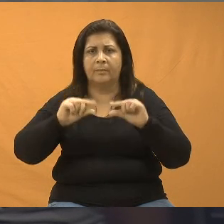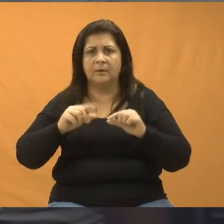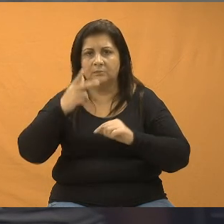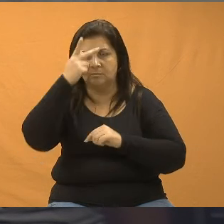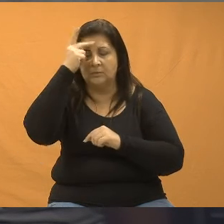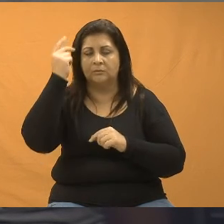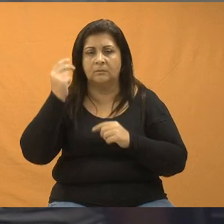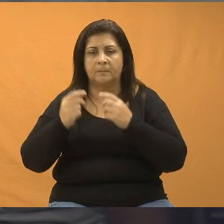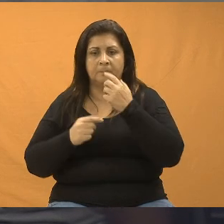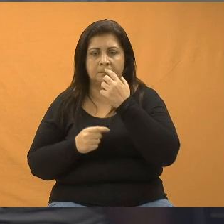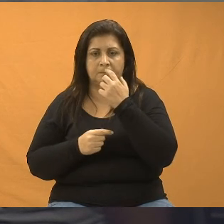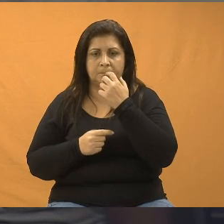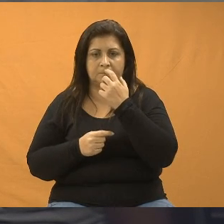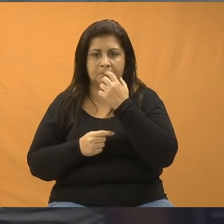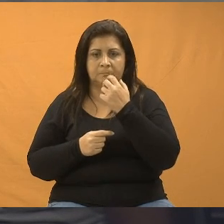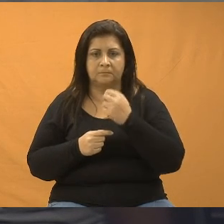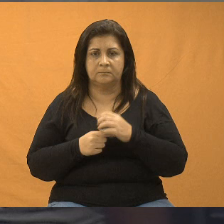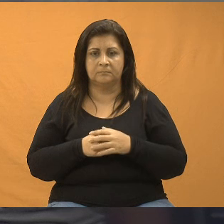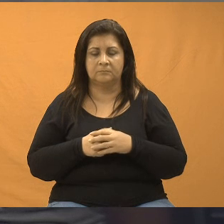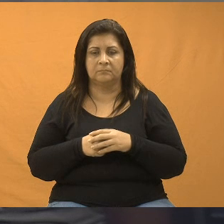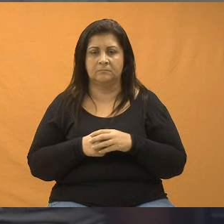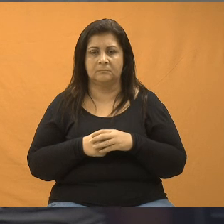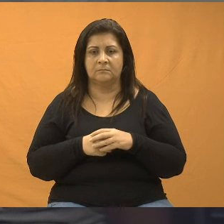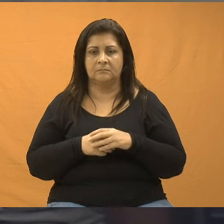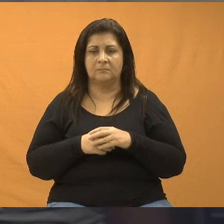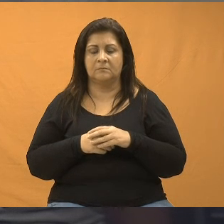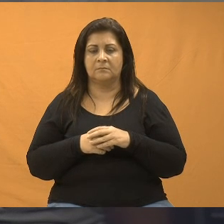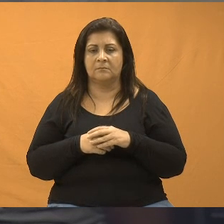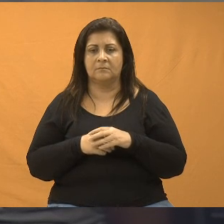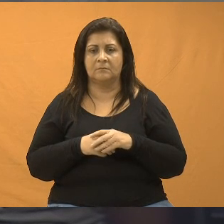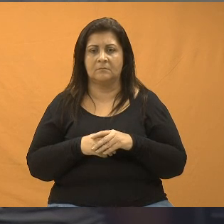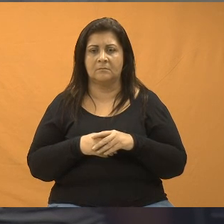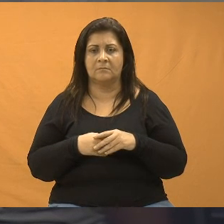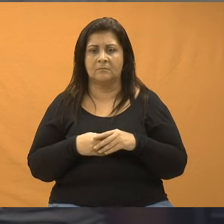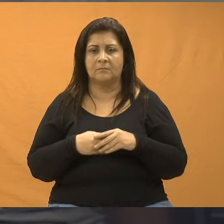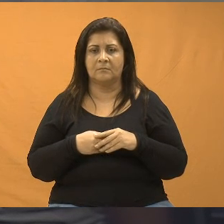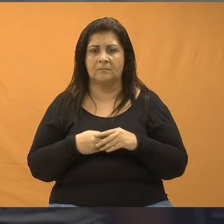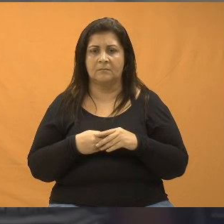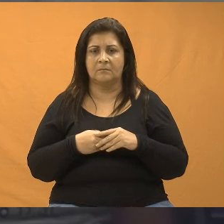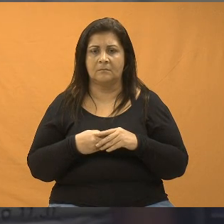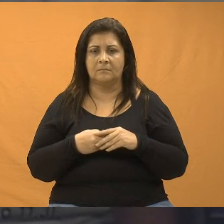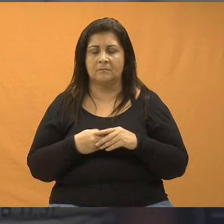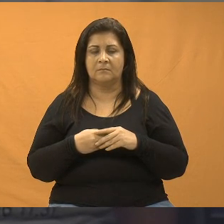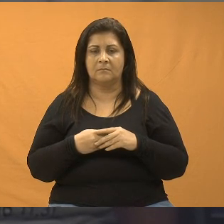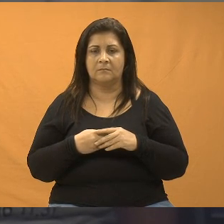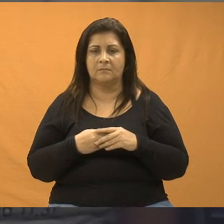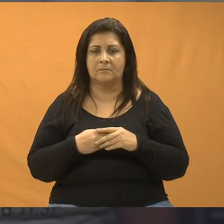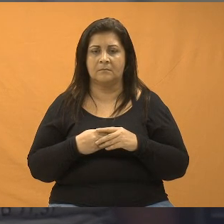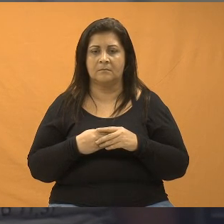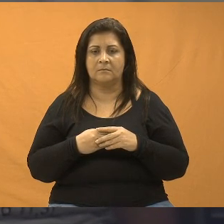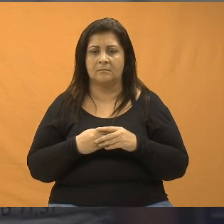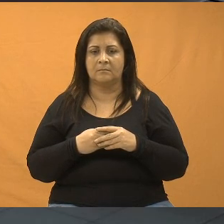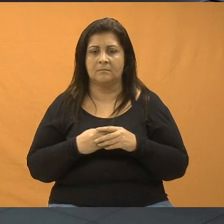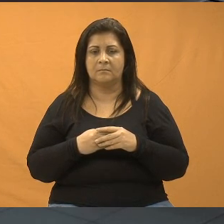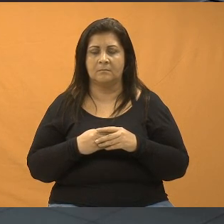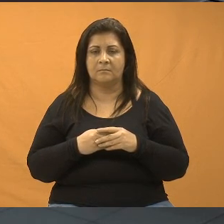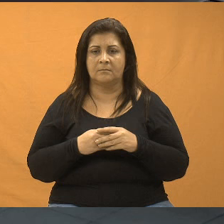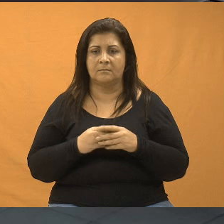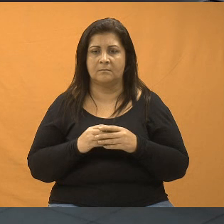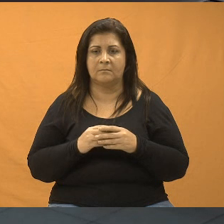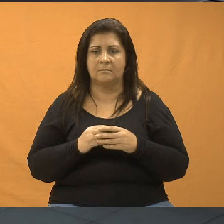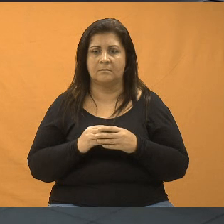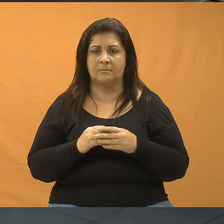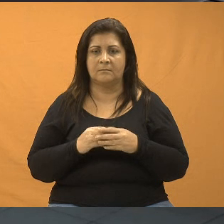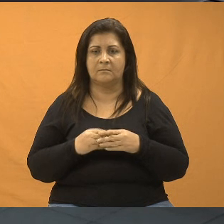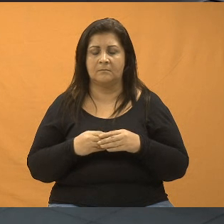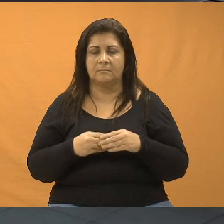coerente. Se você é coerente, eu gosto de falar de números. Então, eu acho que eu posso concluir, eu posso terminar minha fala? Não, peraí. Então